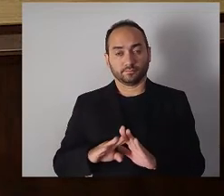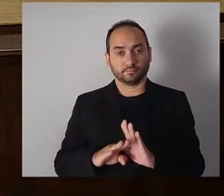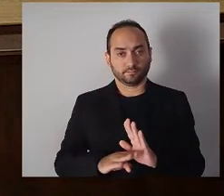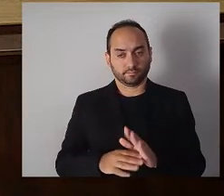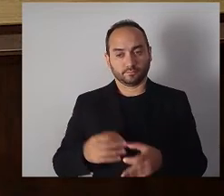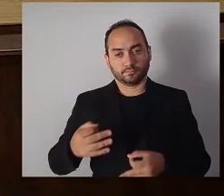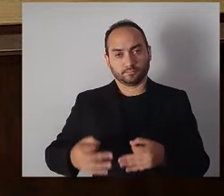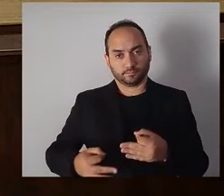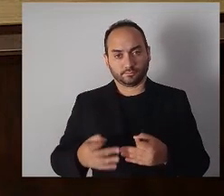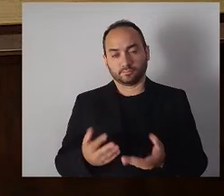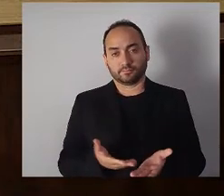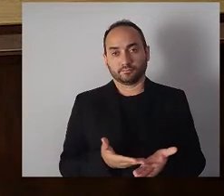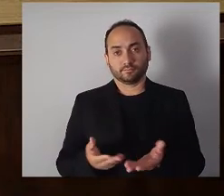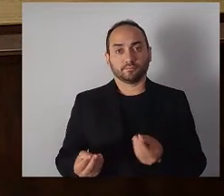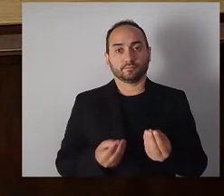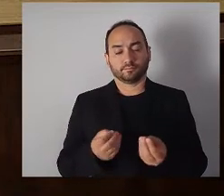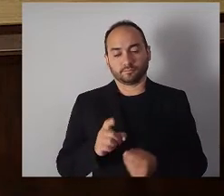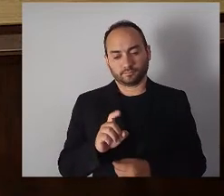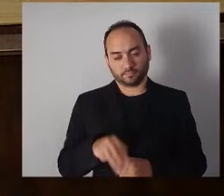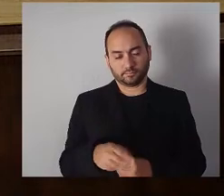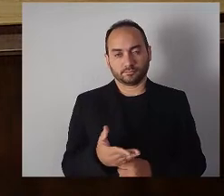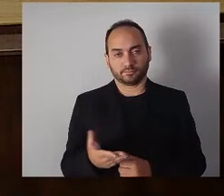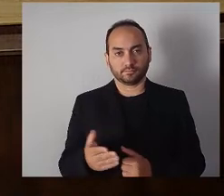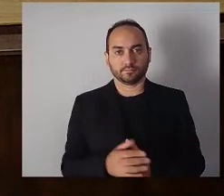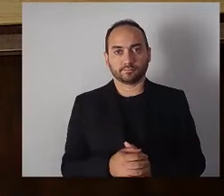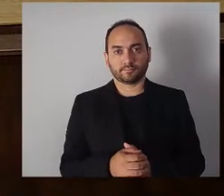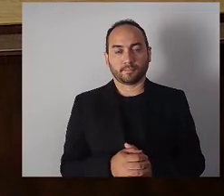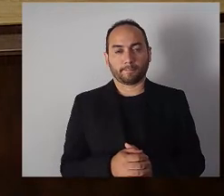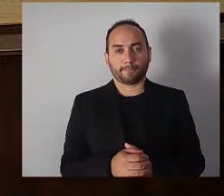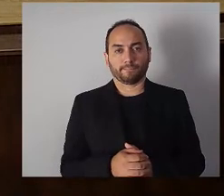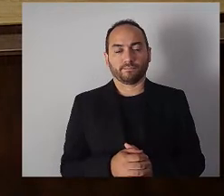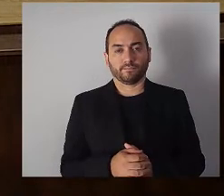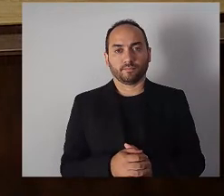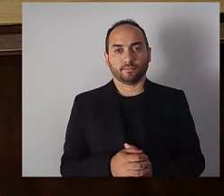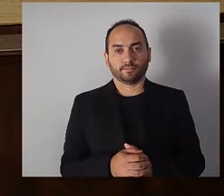e passo para a pauta administrativa.